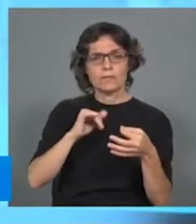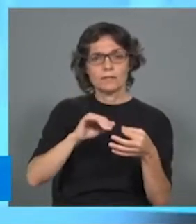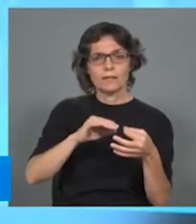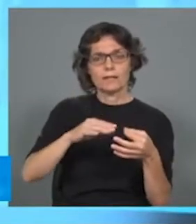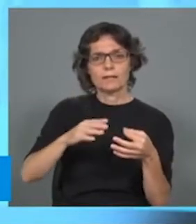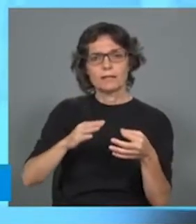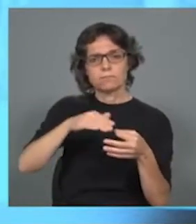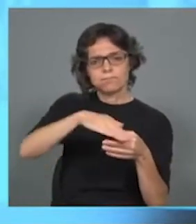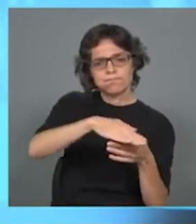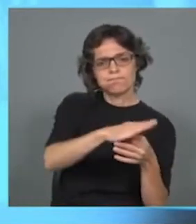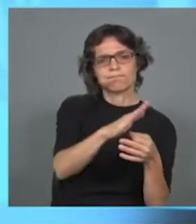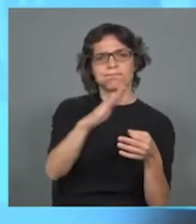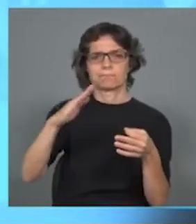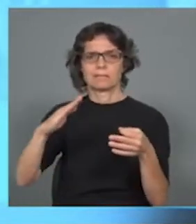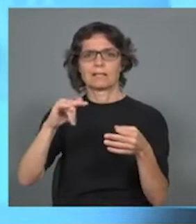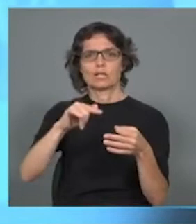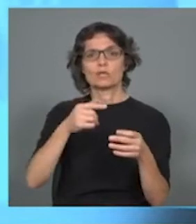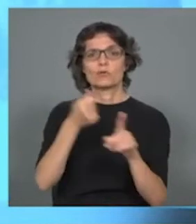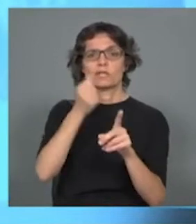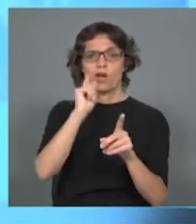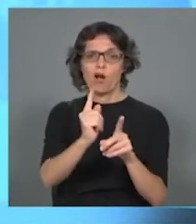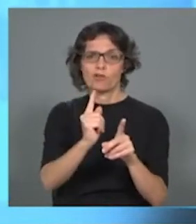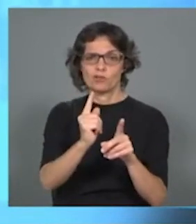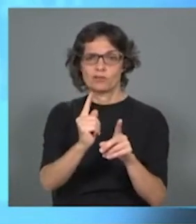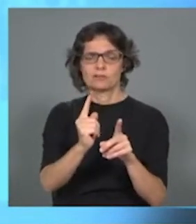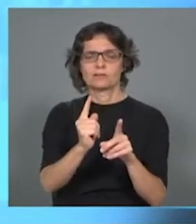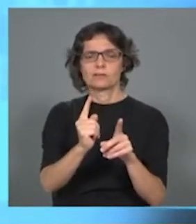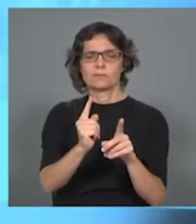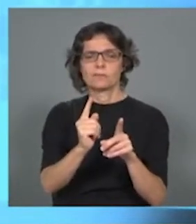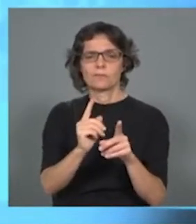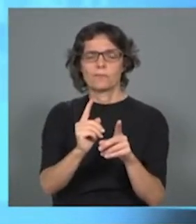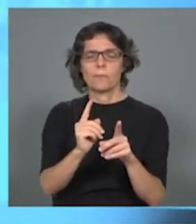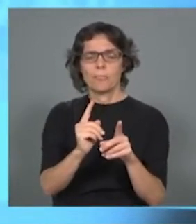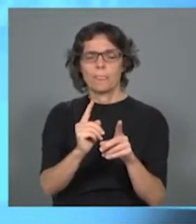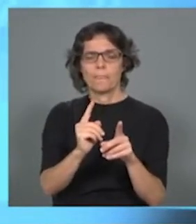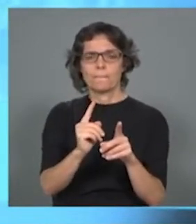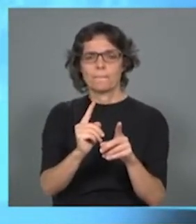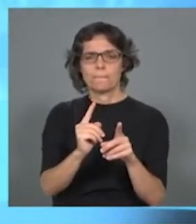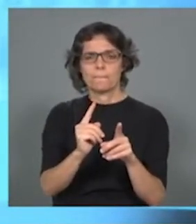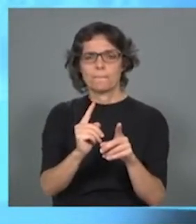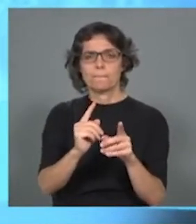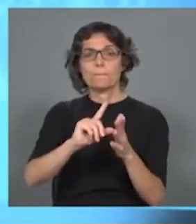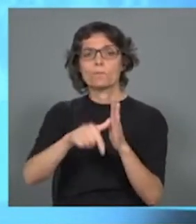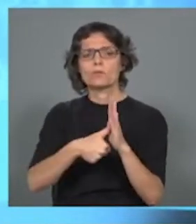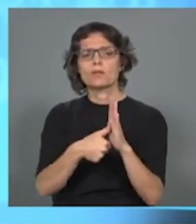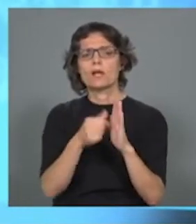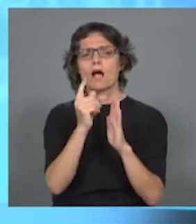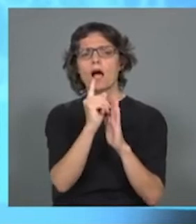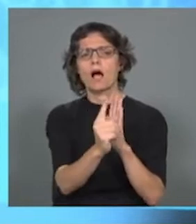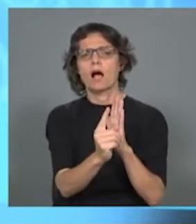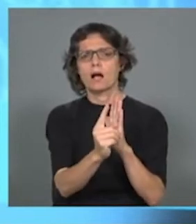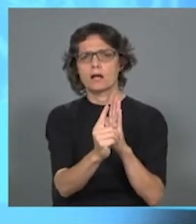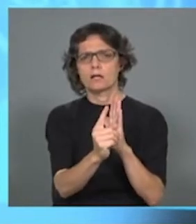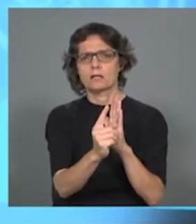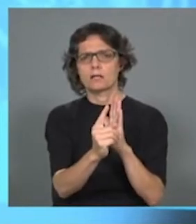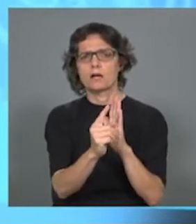caso, fazer o desafio contrário, que é que projetos vocês têm, aonde